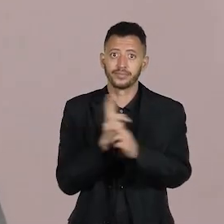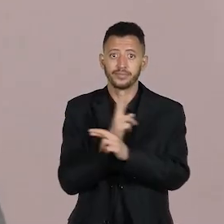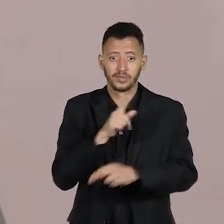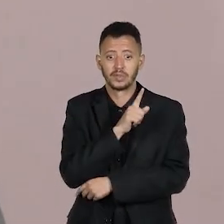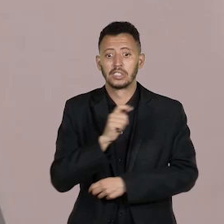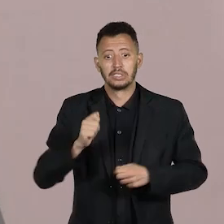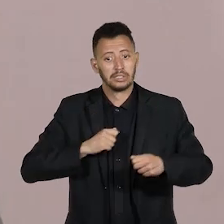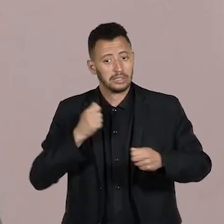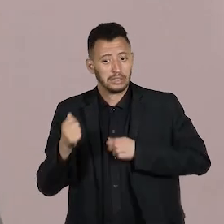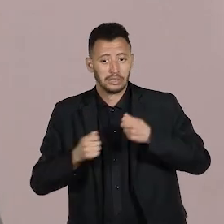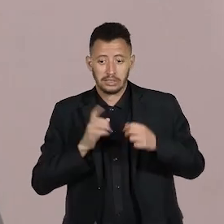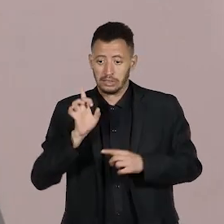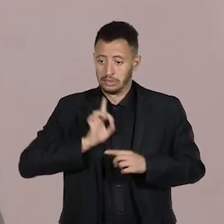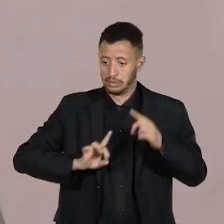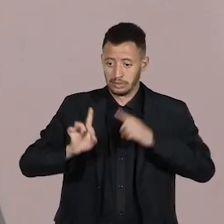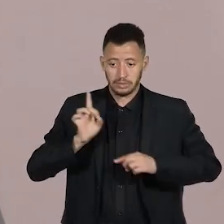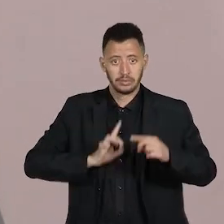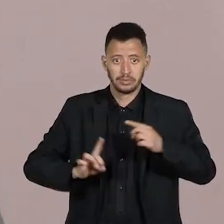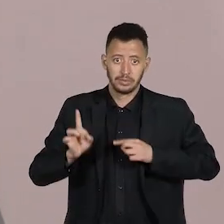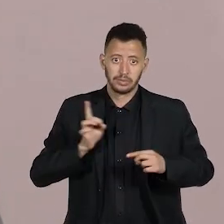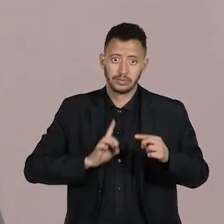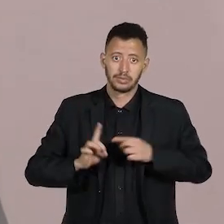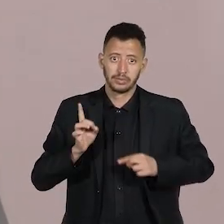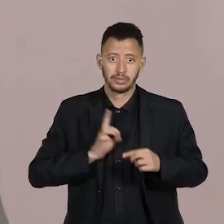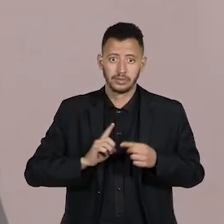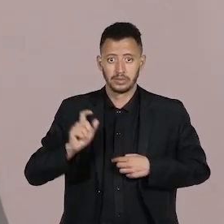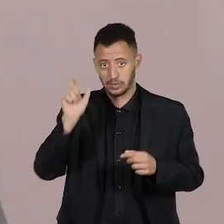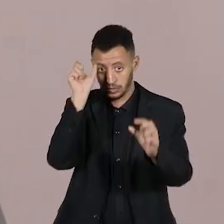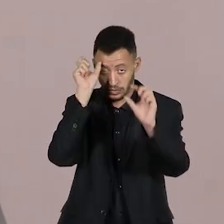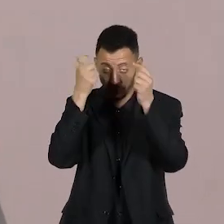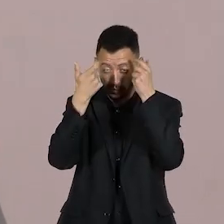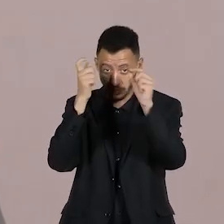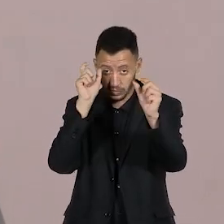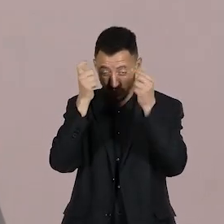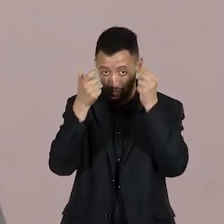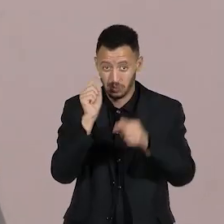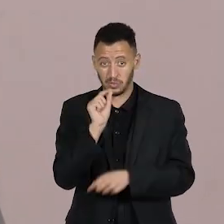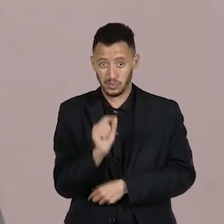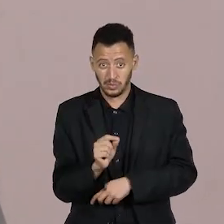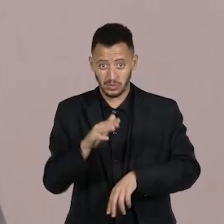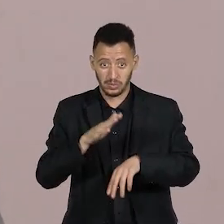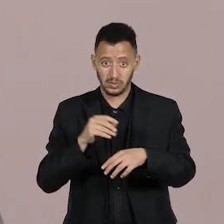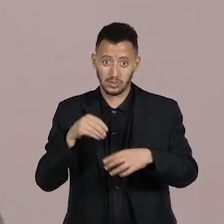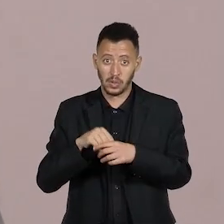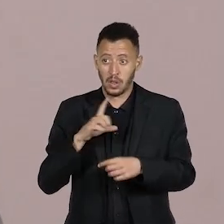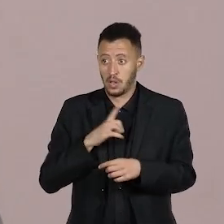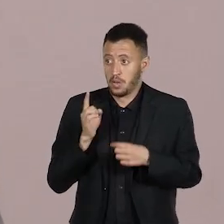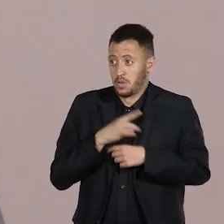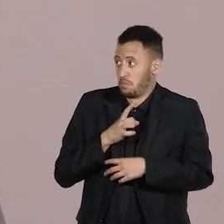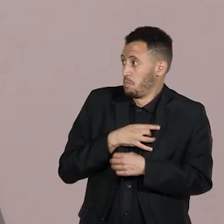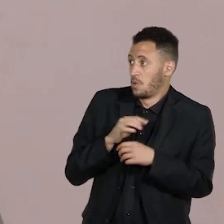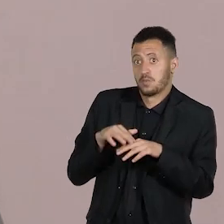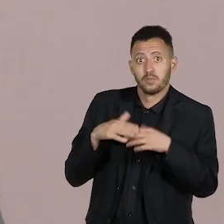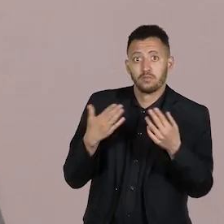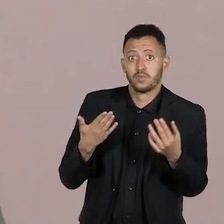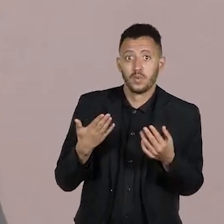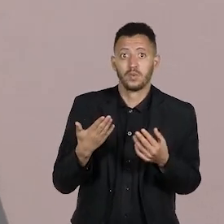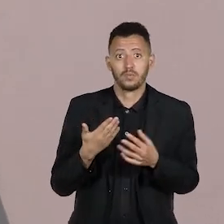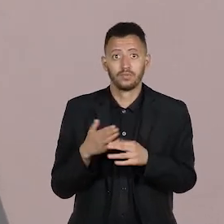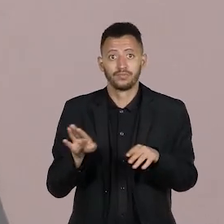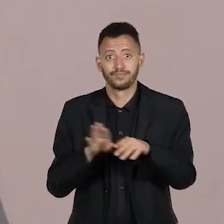relacionados principalmente à ansiedade, depressão, transtorno de síndrome do